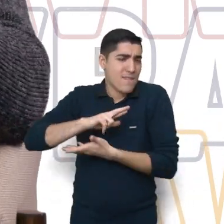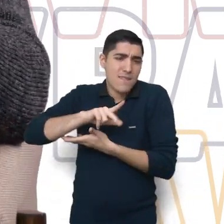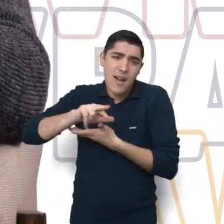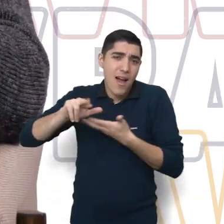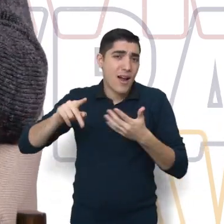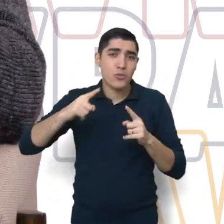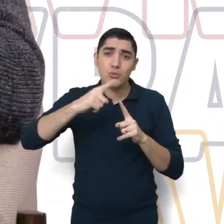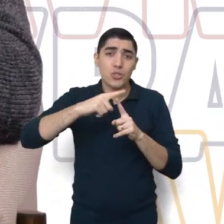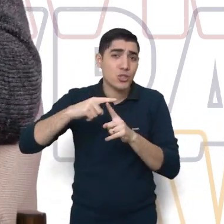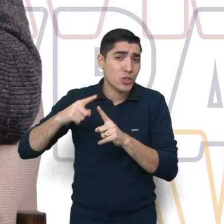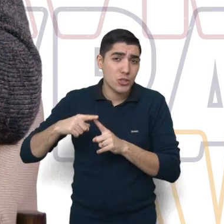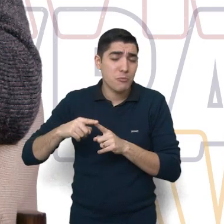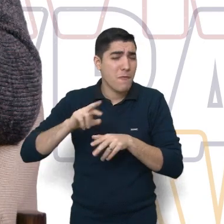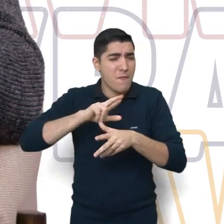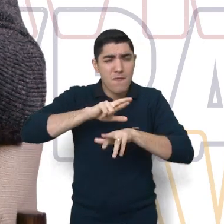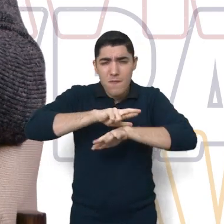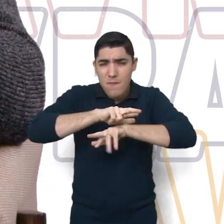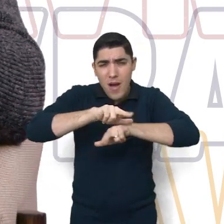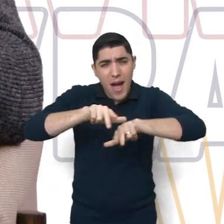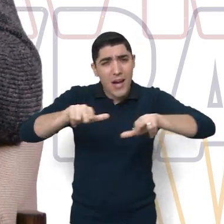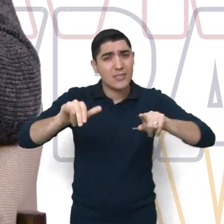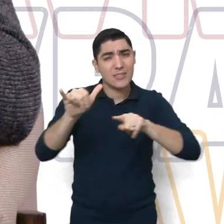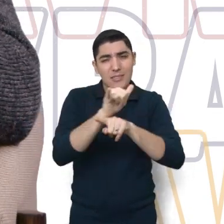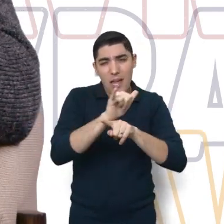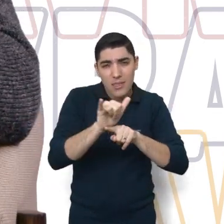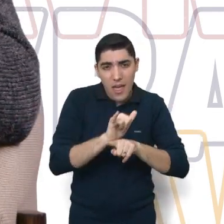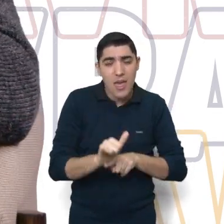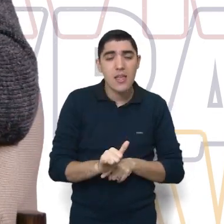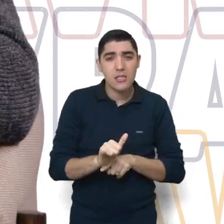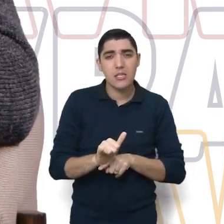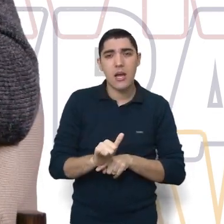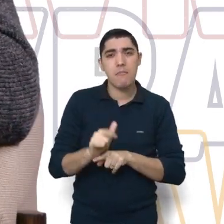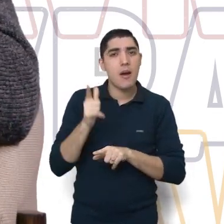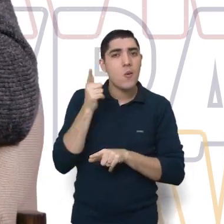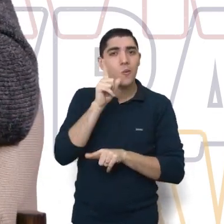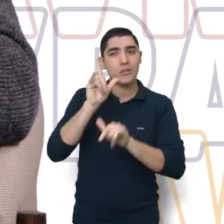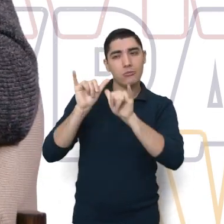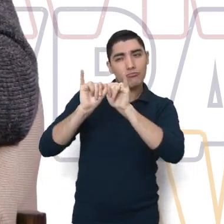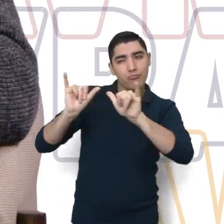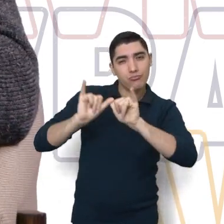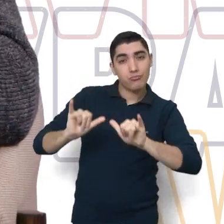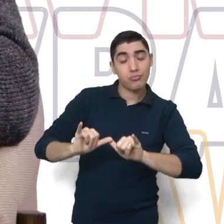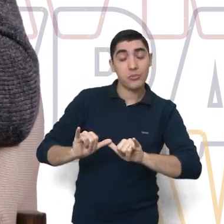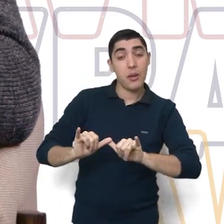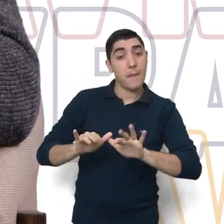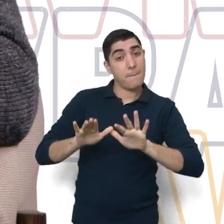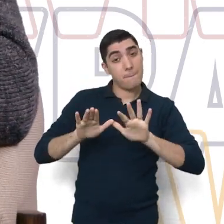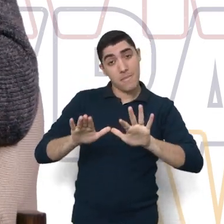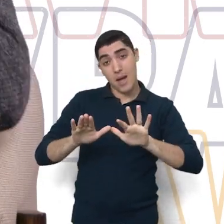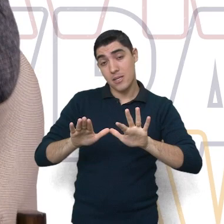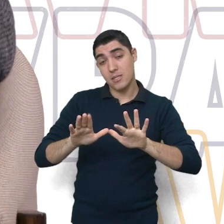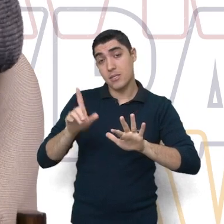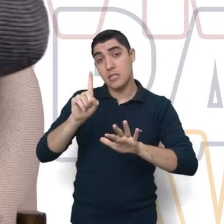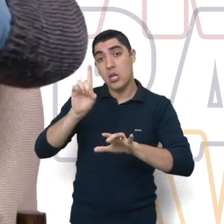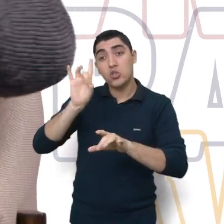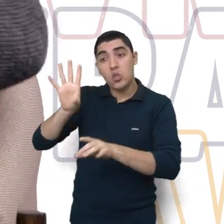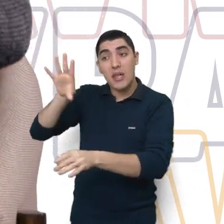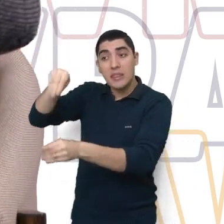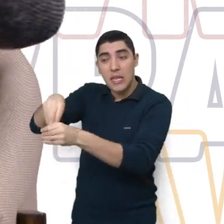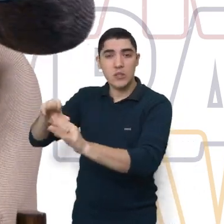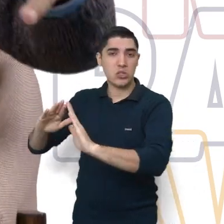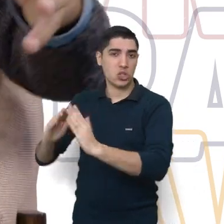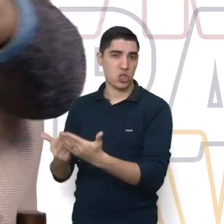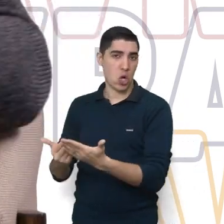diversos personagens que não estão envolvidos no meio Educacional né dessa